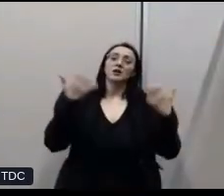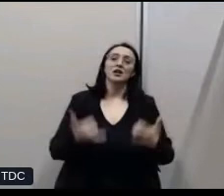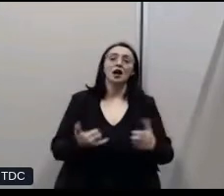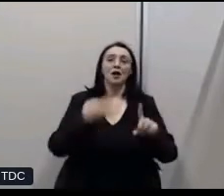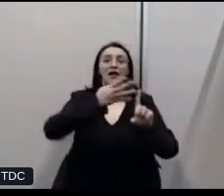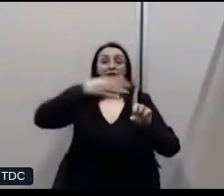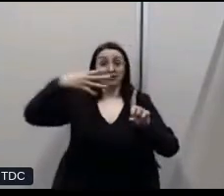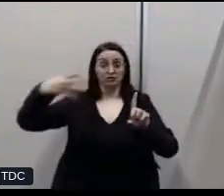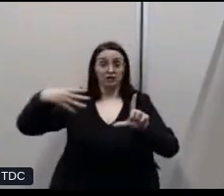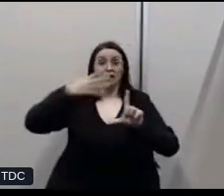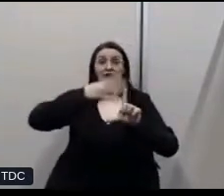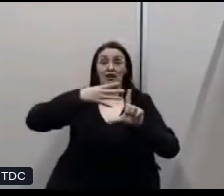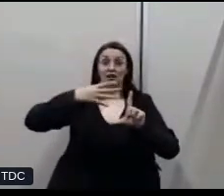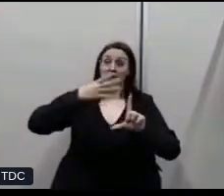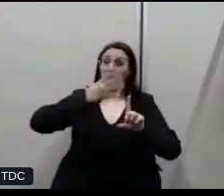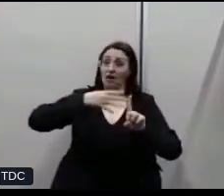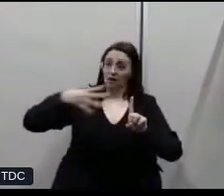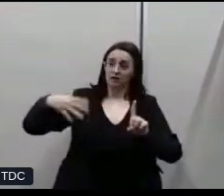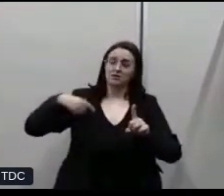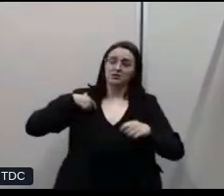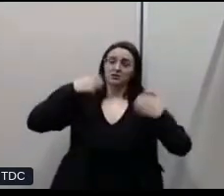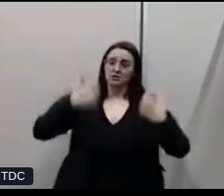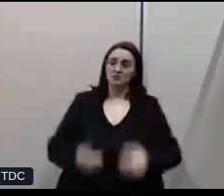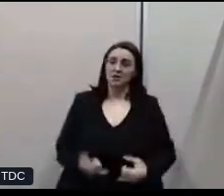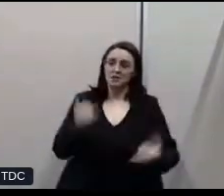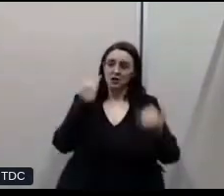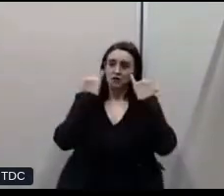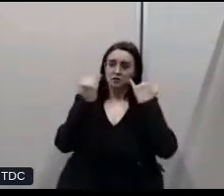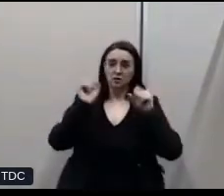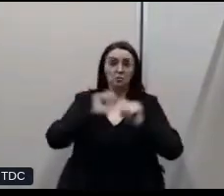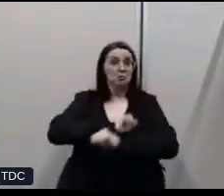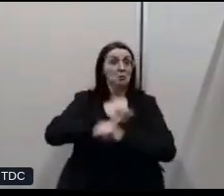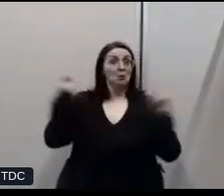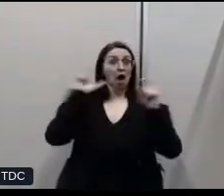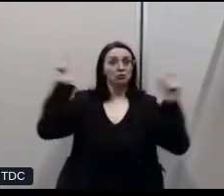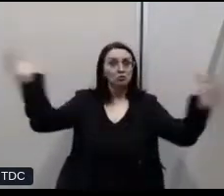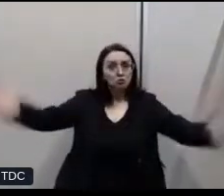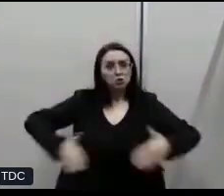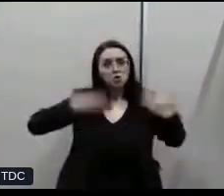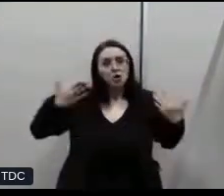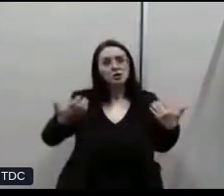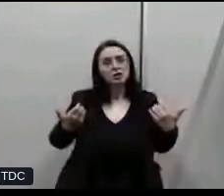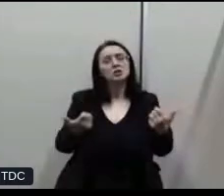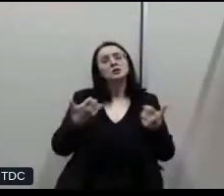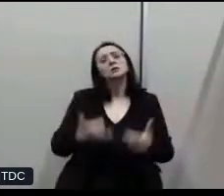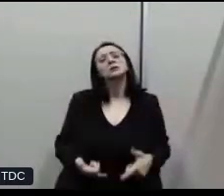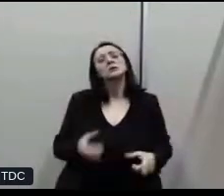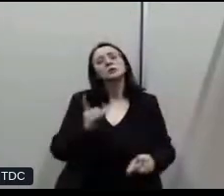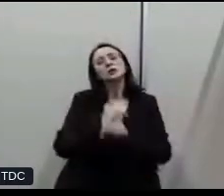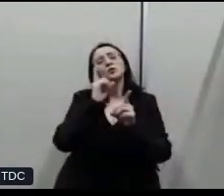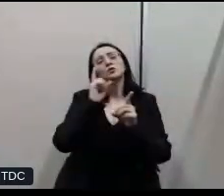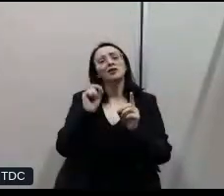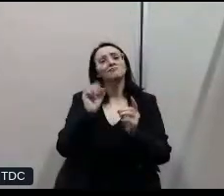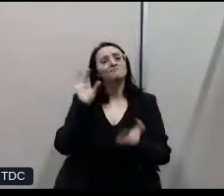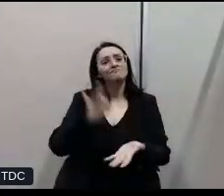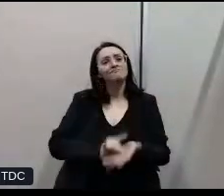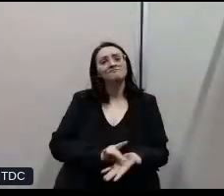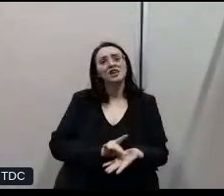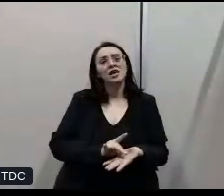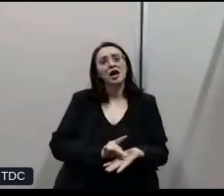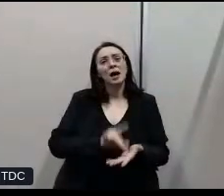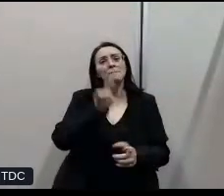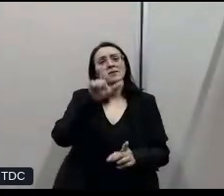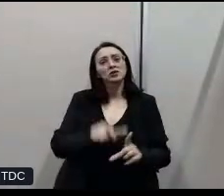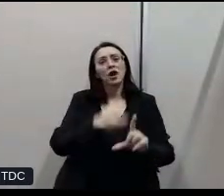pessoas LGBTQIA+, eu vou trazer alguns dados que me assustaram a hora que eu consegui encontrar eles, que é um fato de que ser